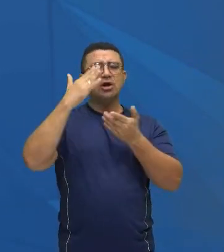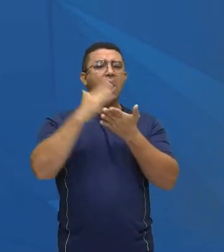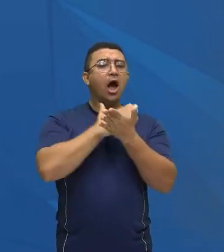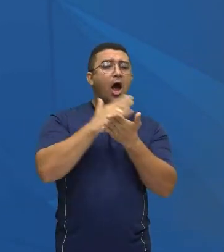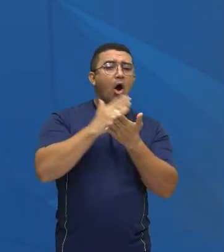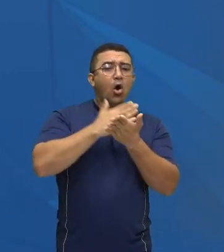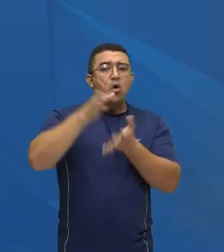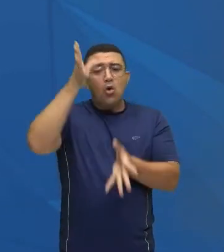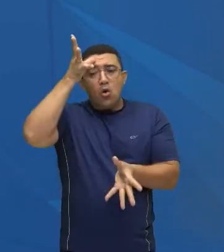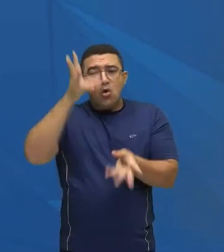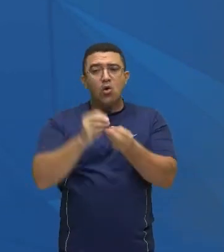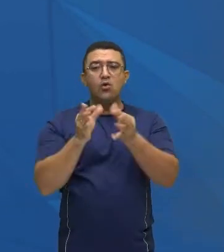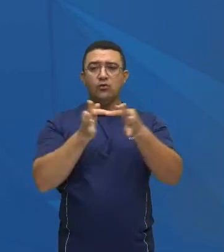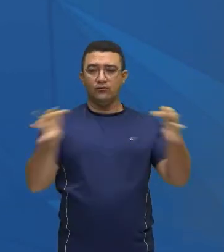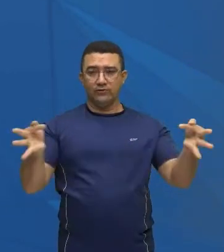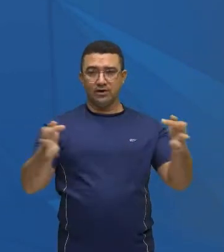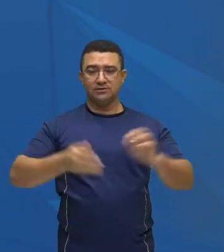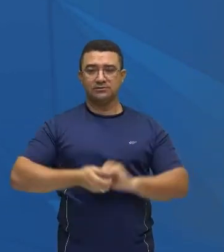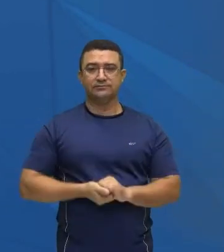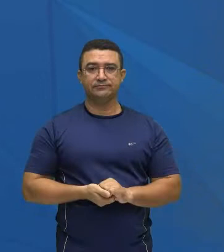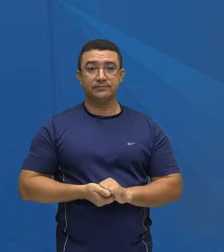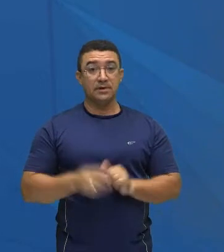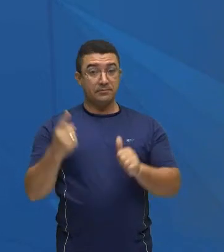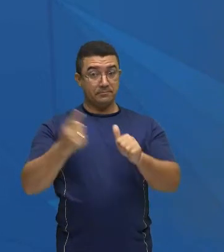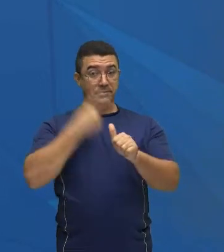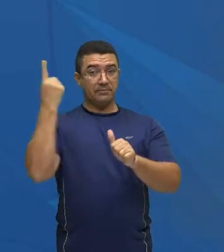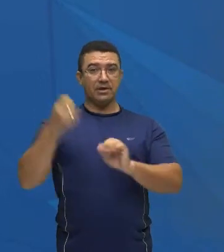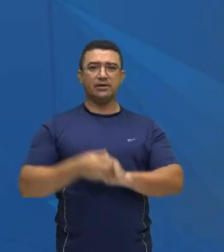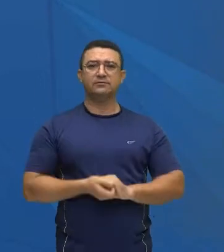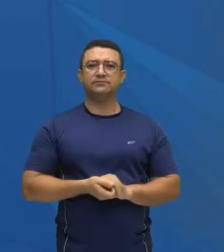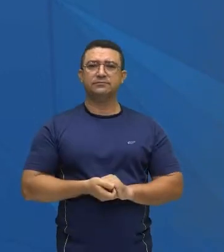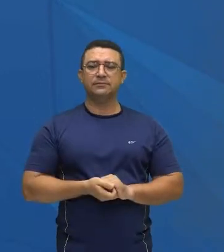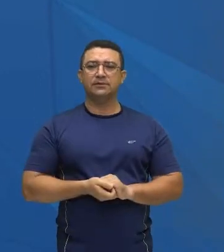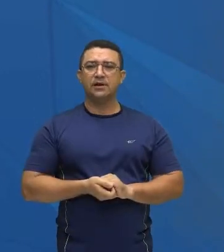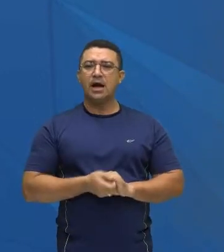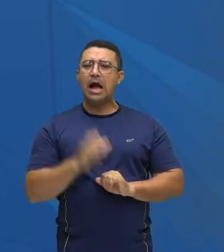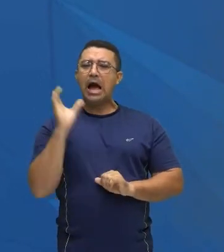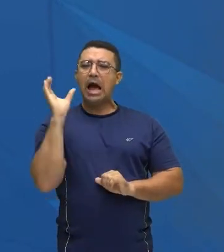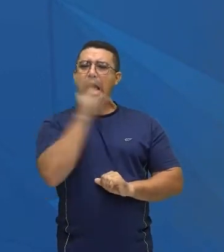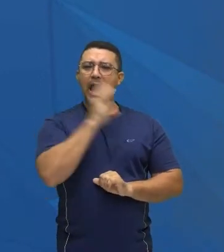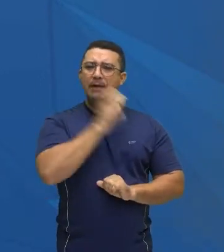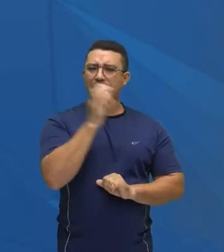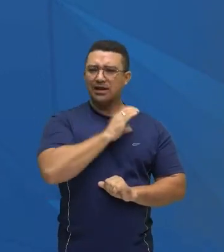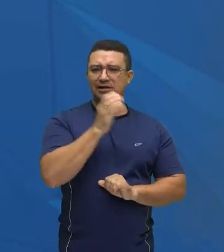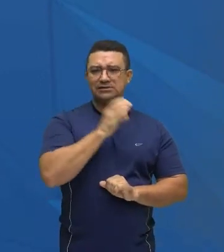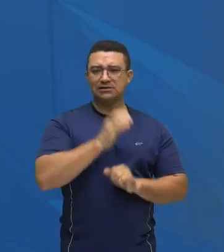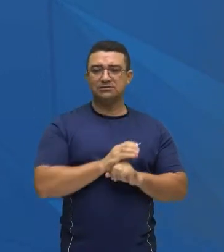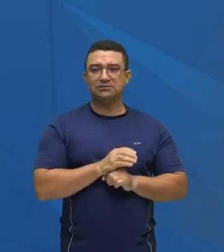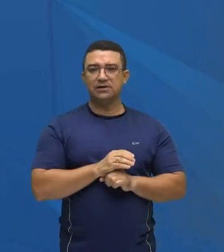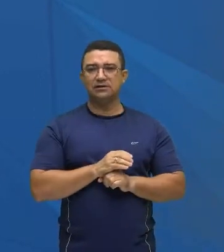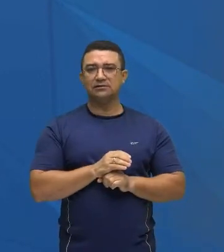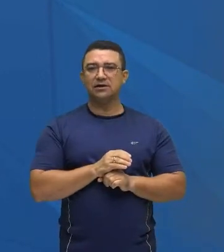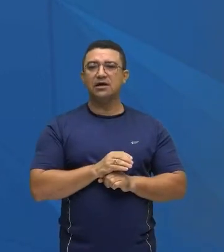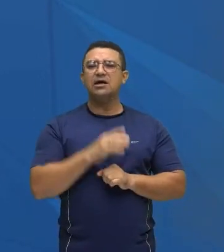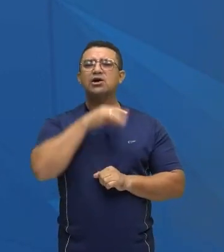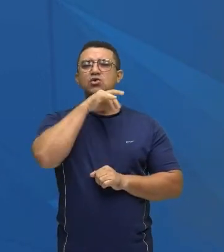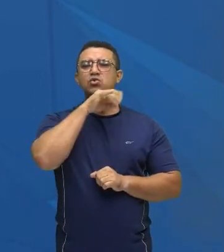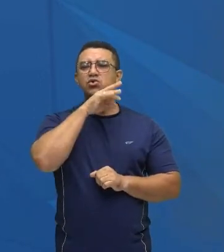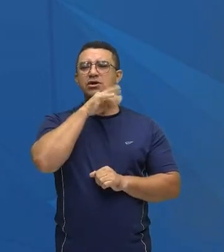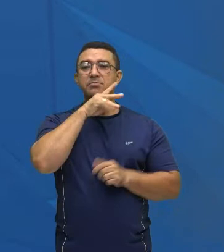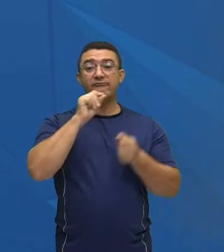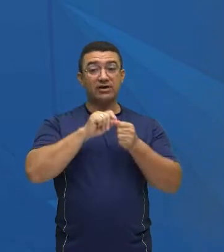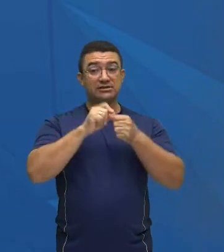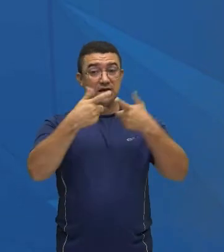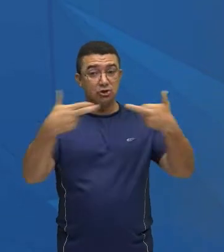ditados populares. E o primeiro deles, olha só, a pressa é inimiga da perfeição. E esse foi um dos ditados